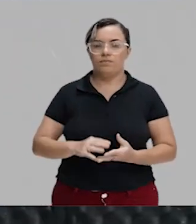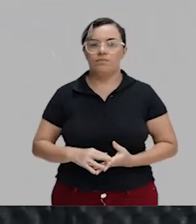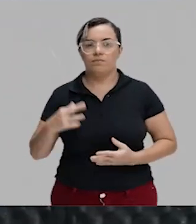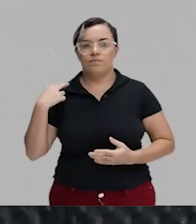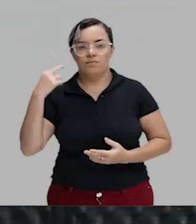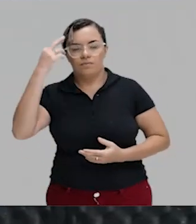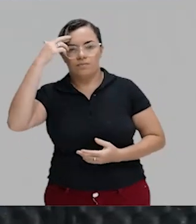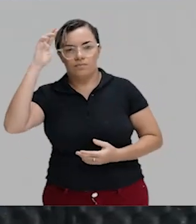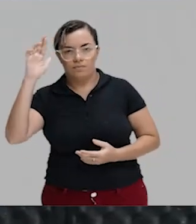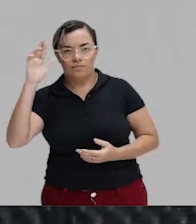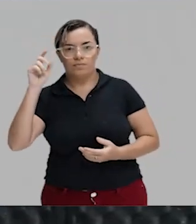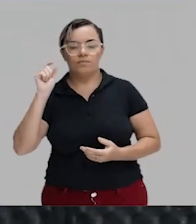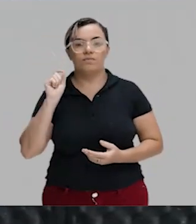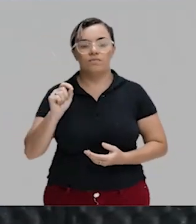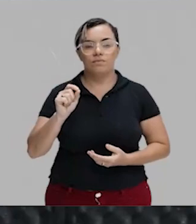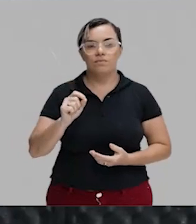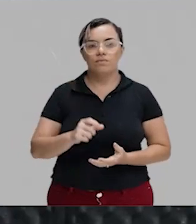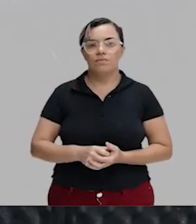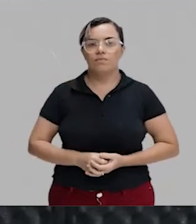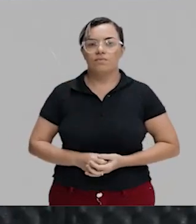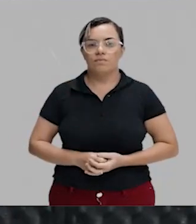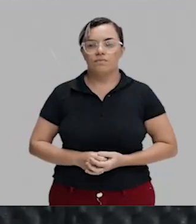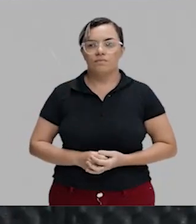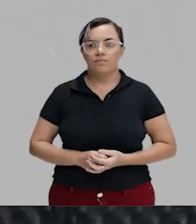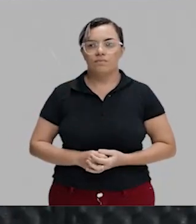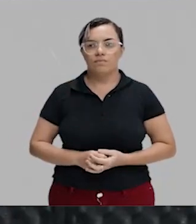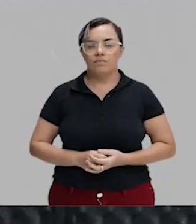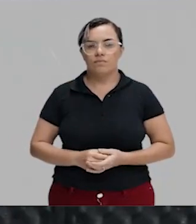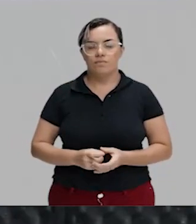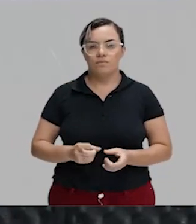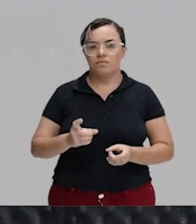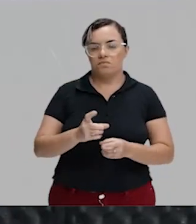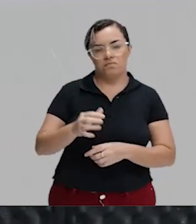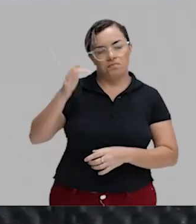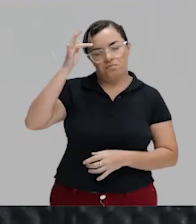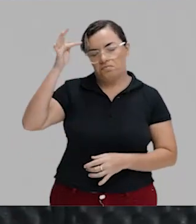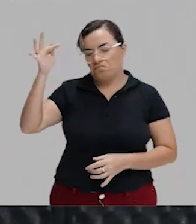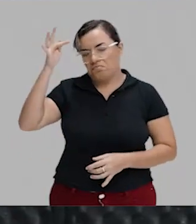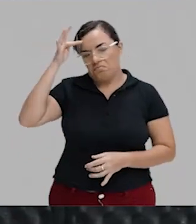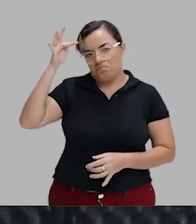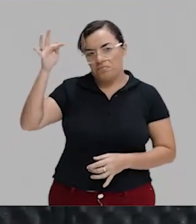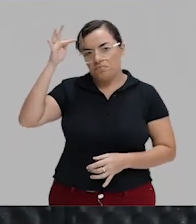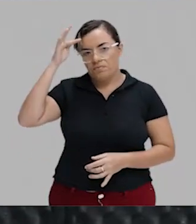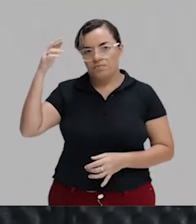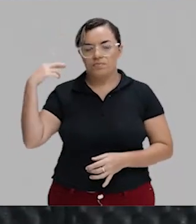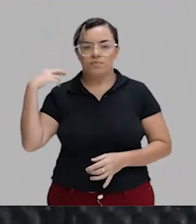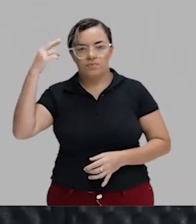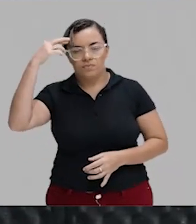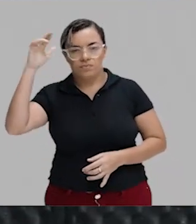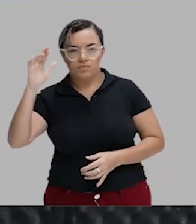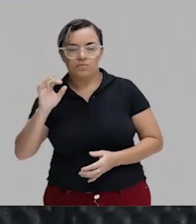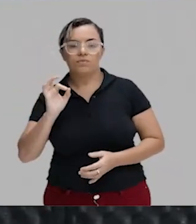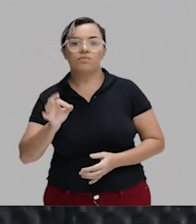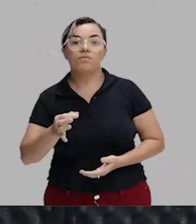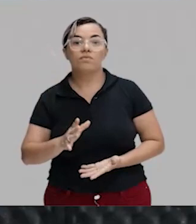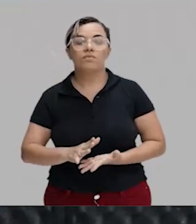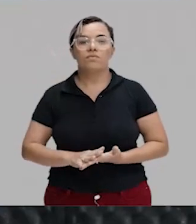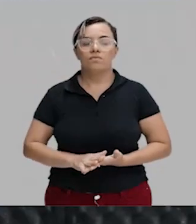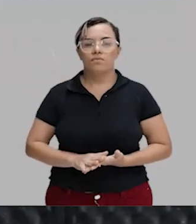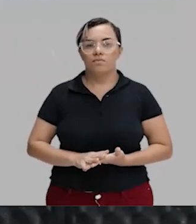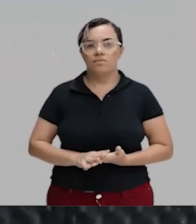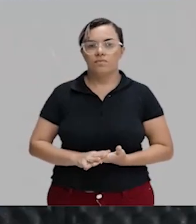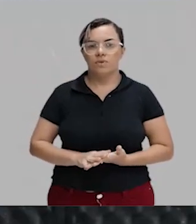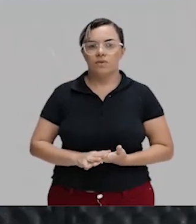religião onde, quando eu digo é uma filosofia, uma religião, certo? Onde